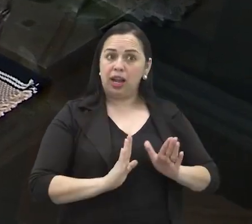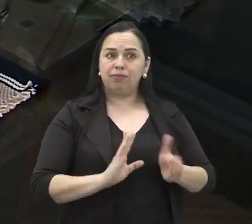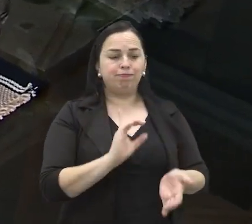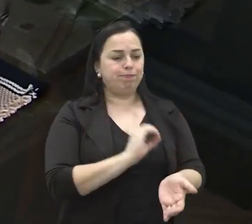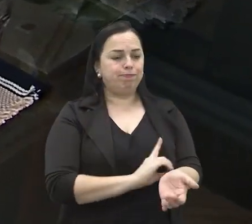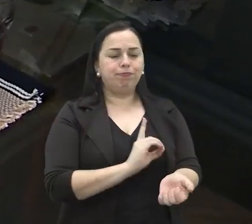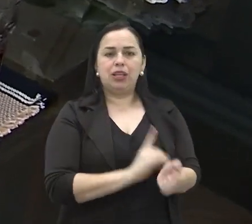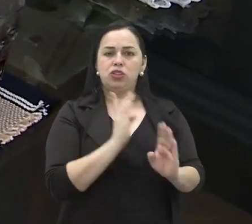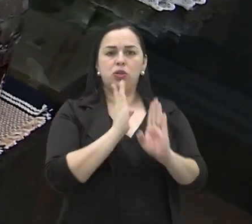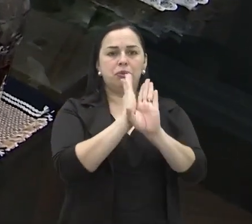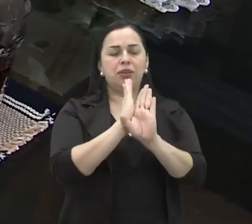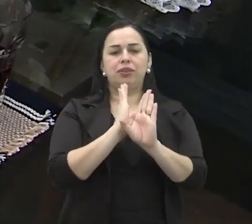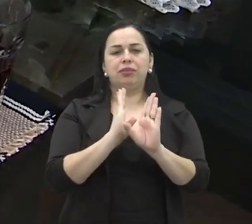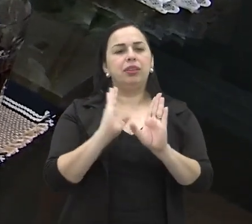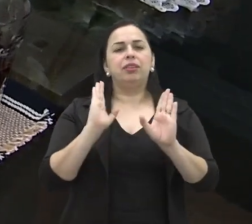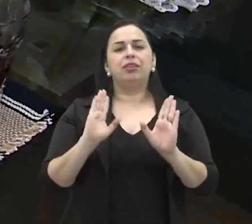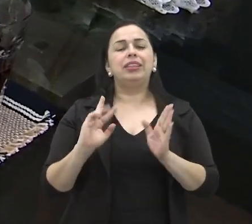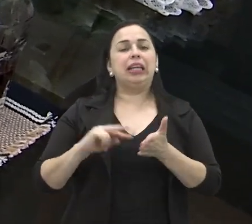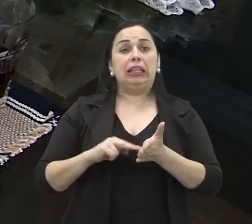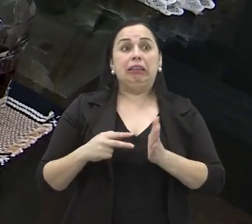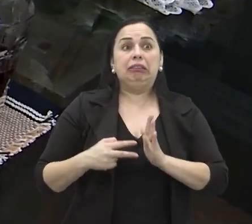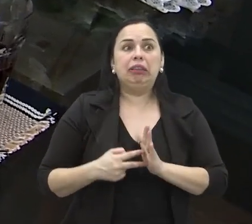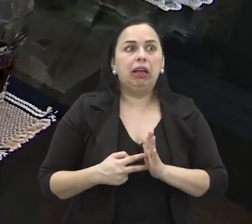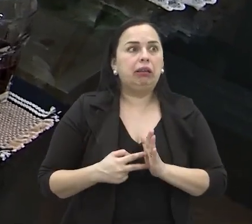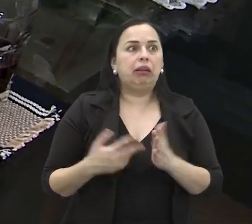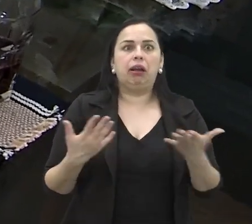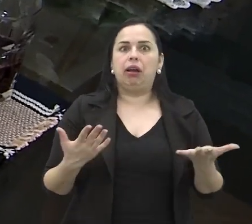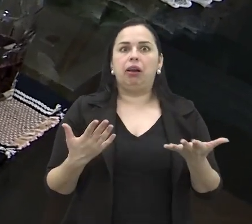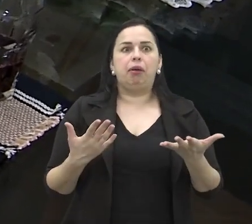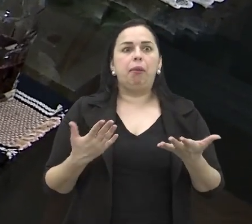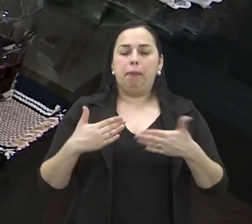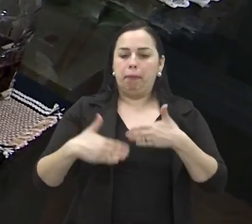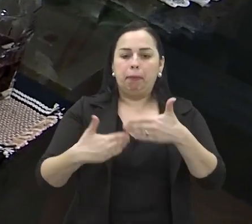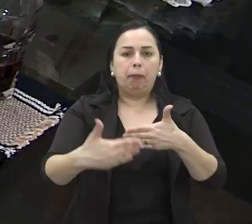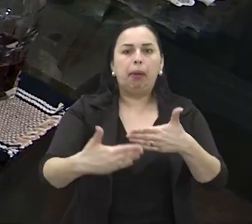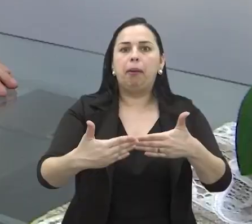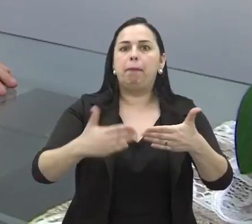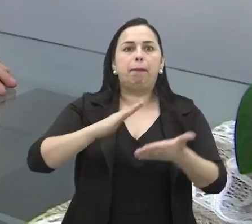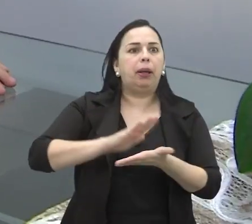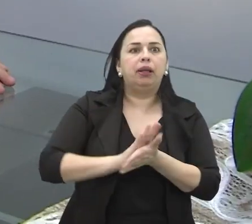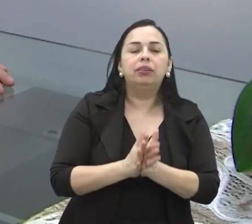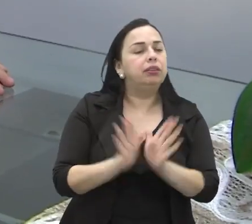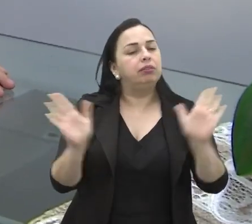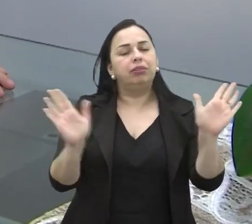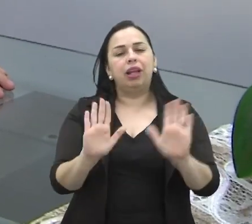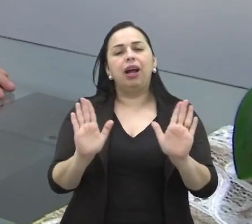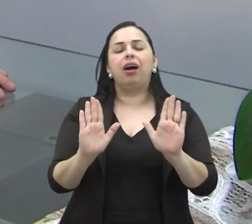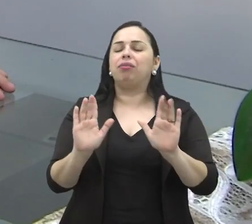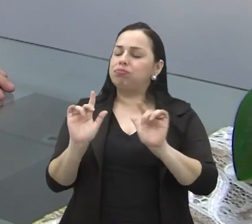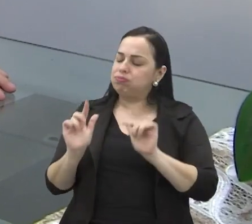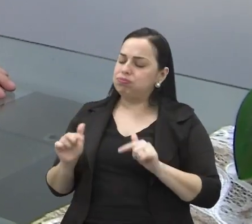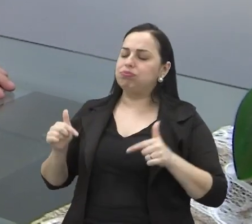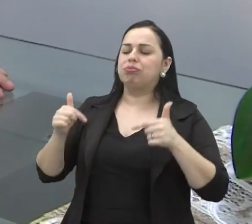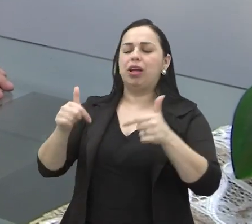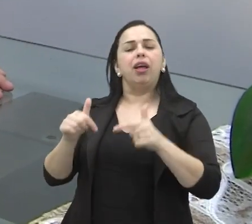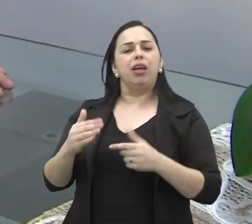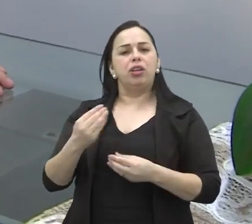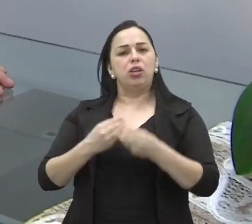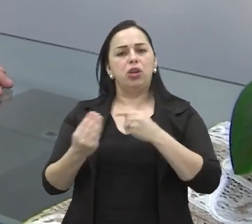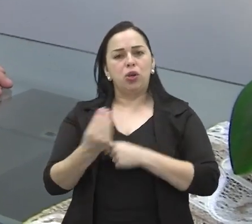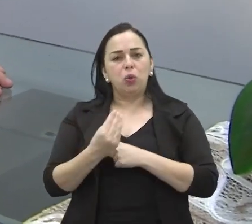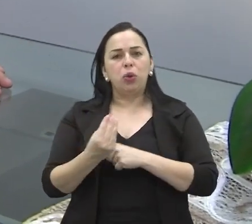tem a diabetes, ela reforça: não significa o fim do mundo. A persistência e cuidado